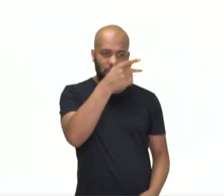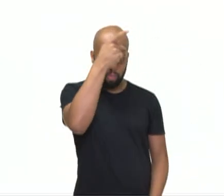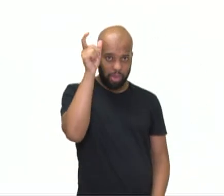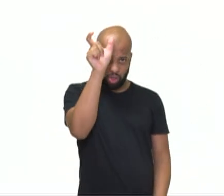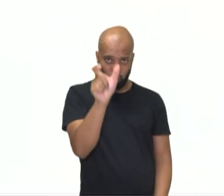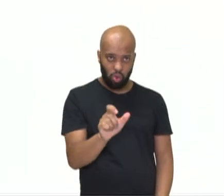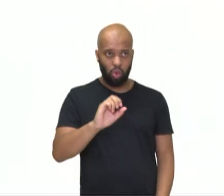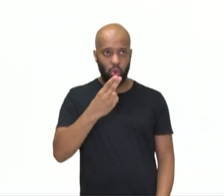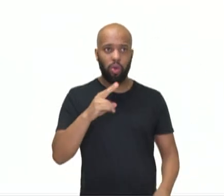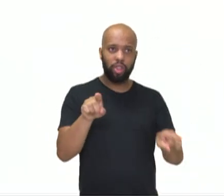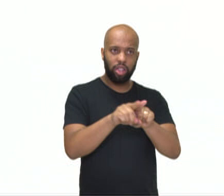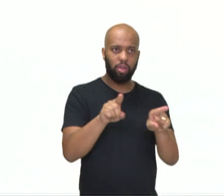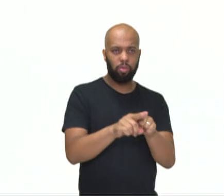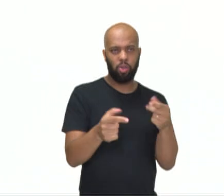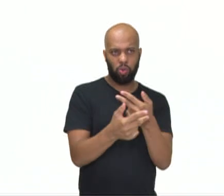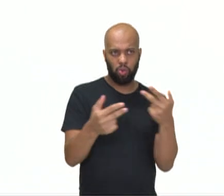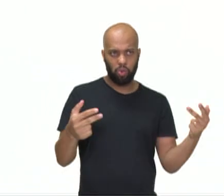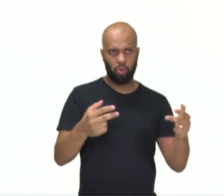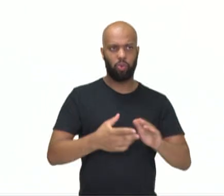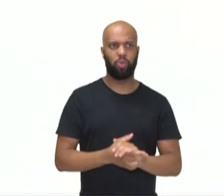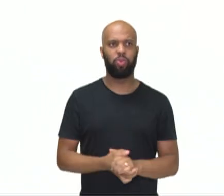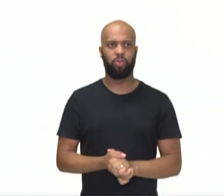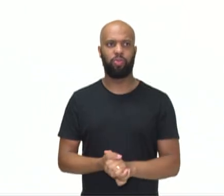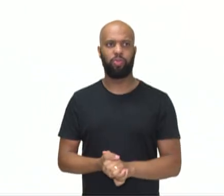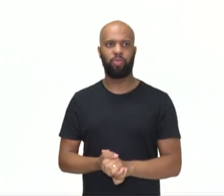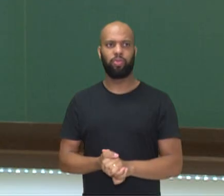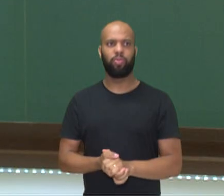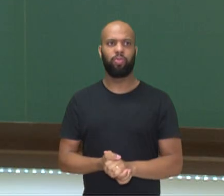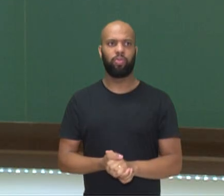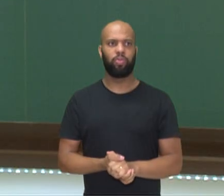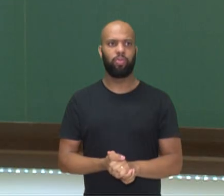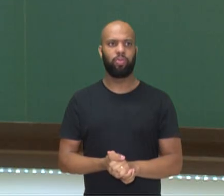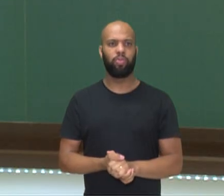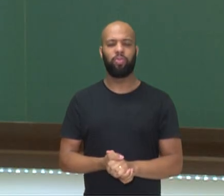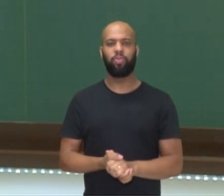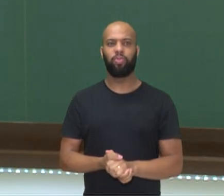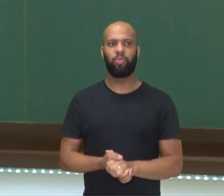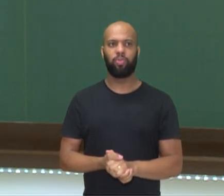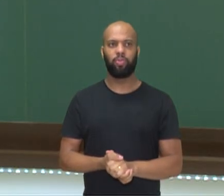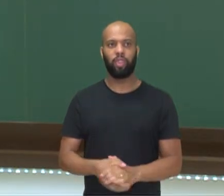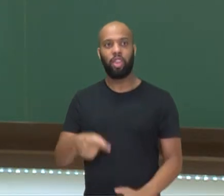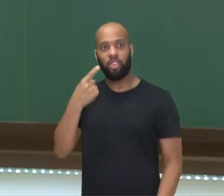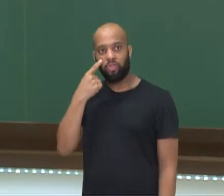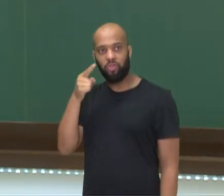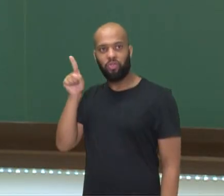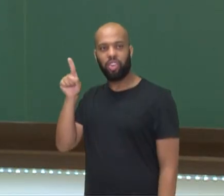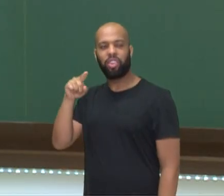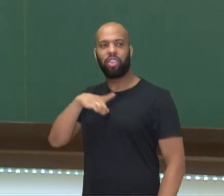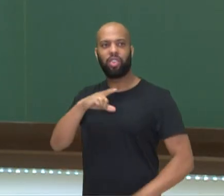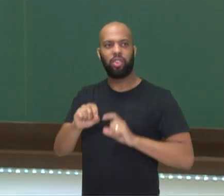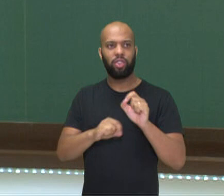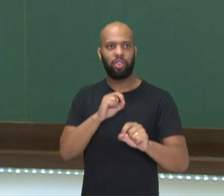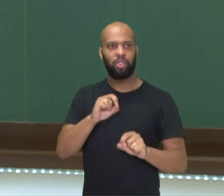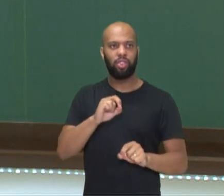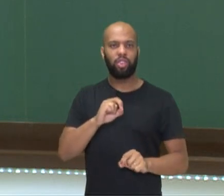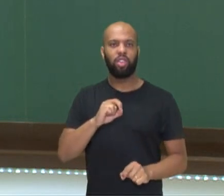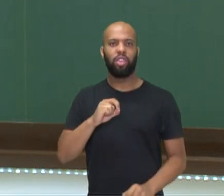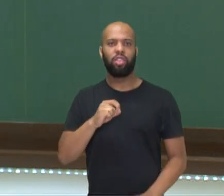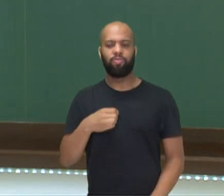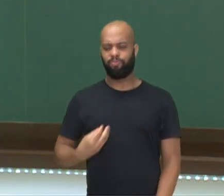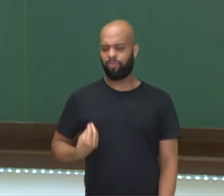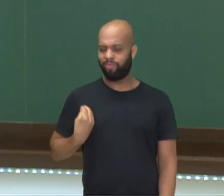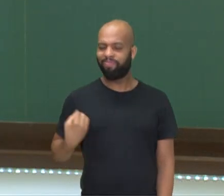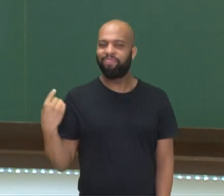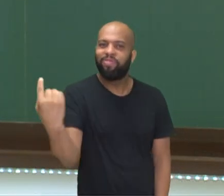somos rubios e altos, altos e rubios, veja só, gente, somos quer dizer que